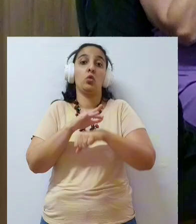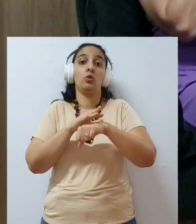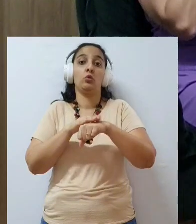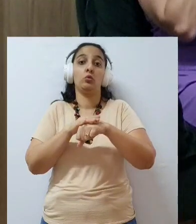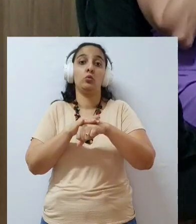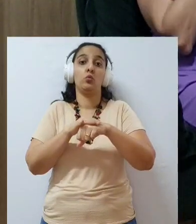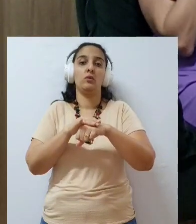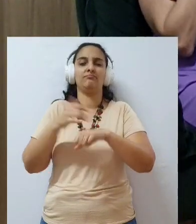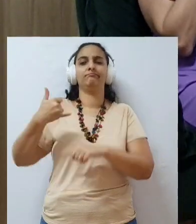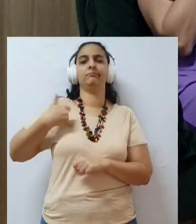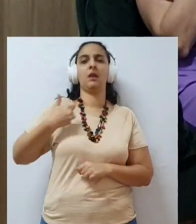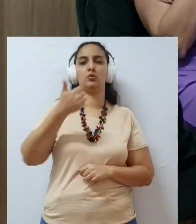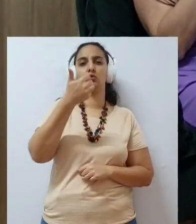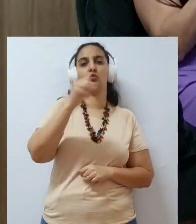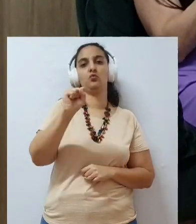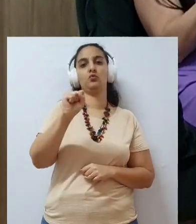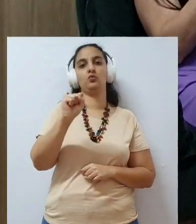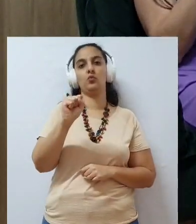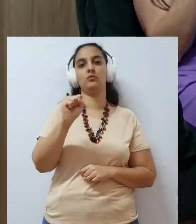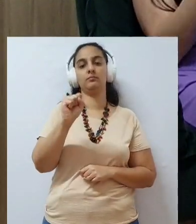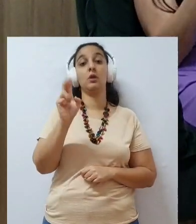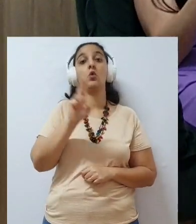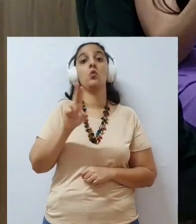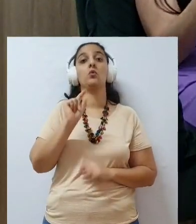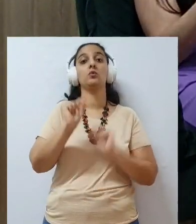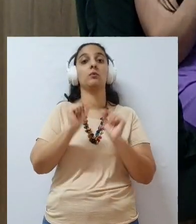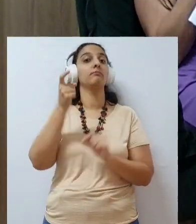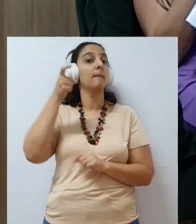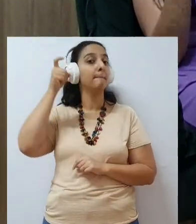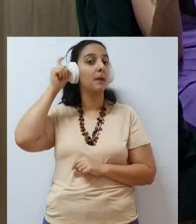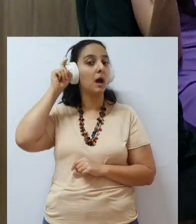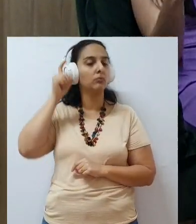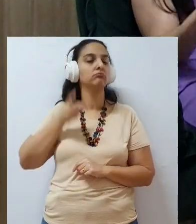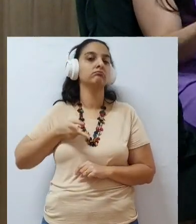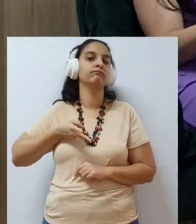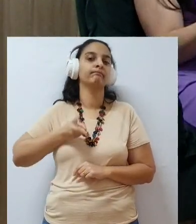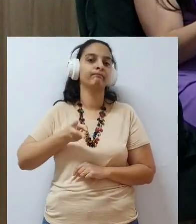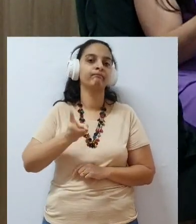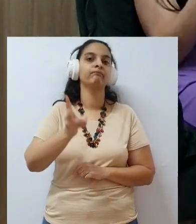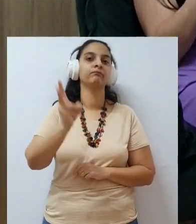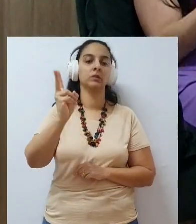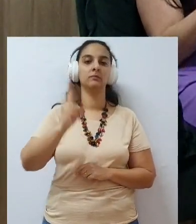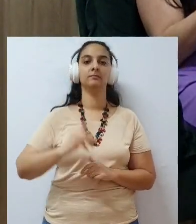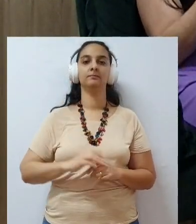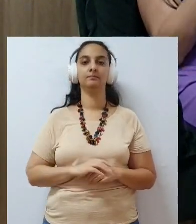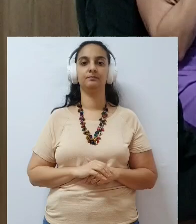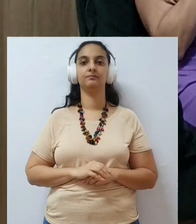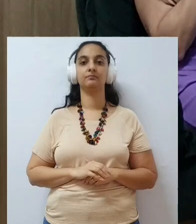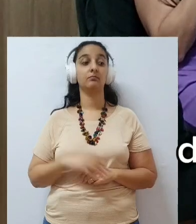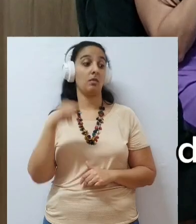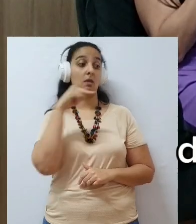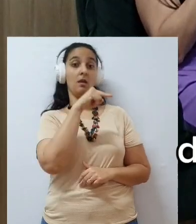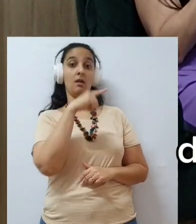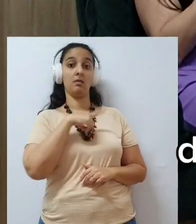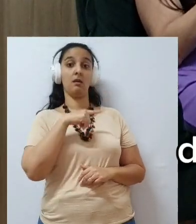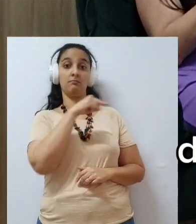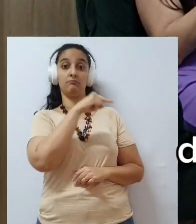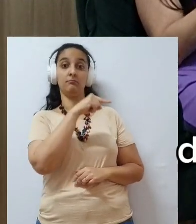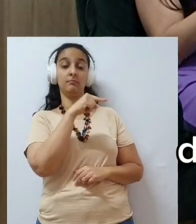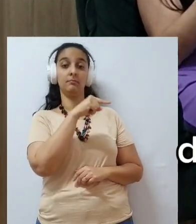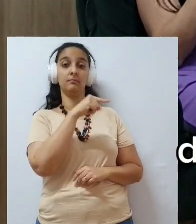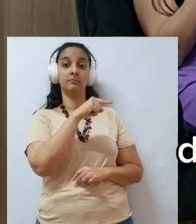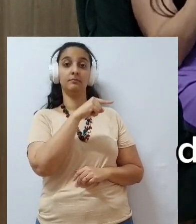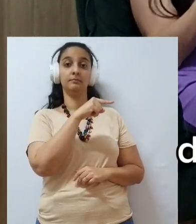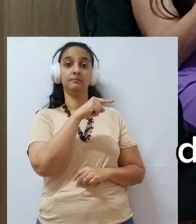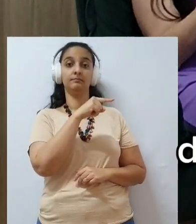aparelho contínuo. E a Halle Berry, que eu adoro, ela teve a perda de 80%